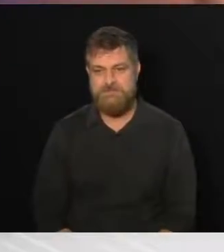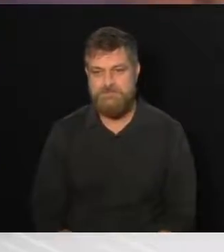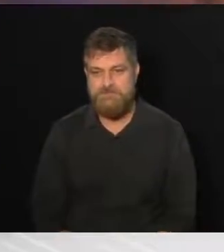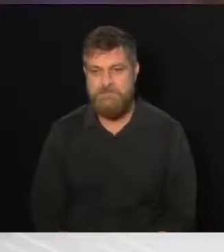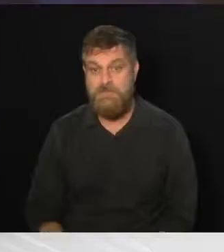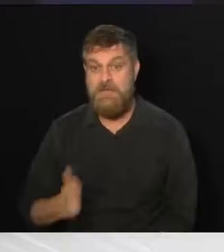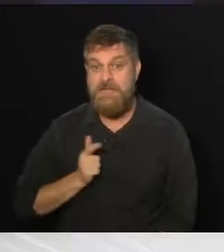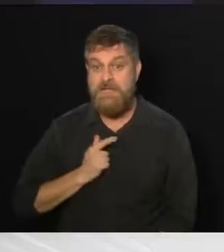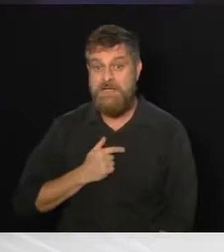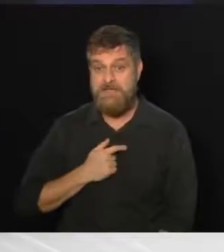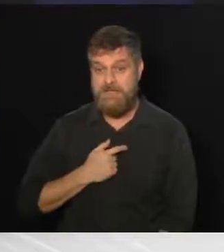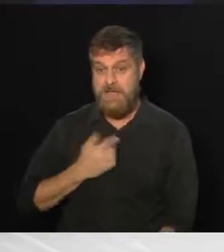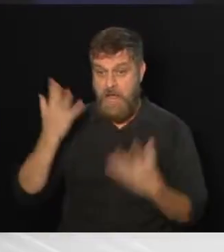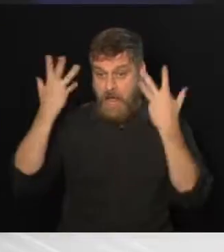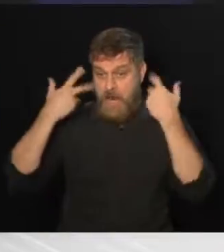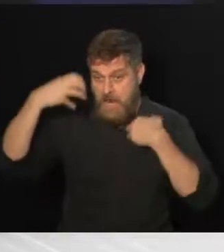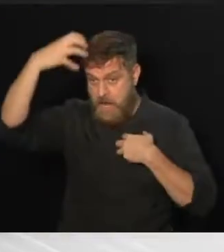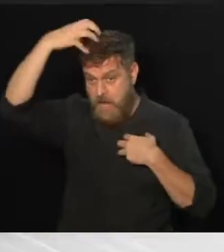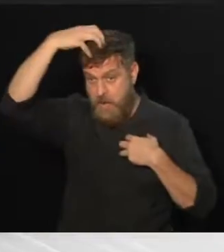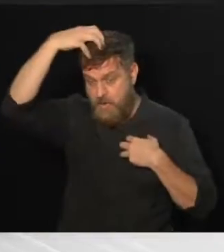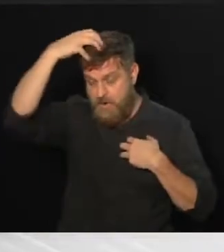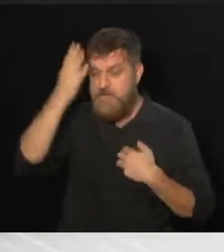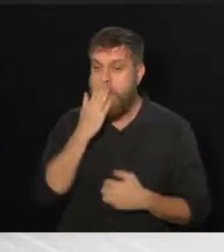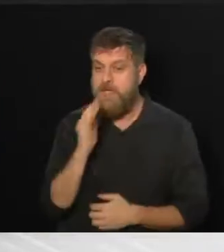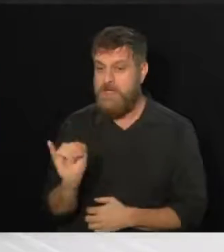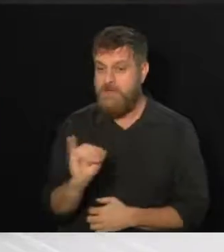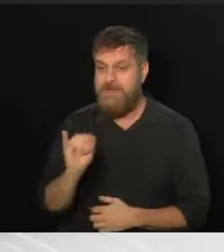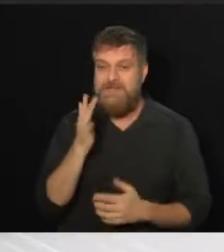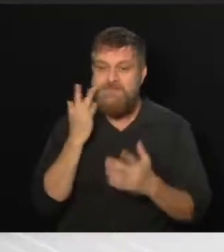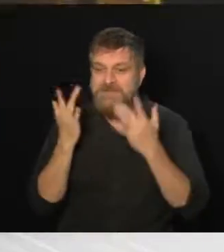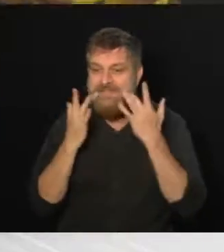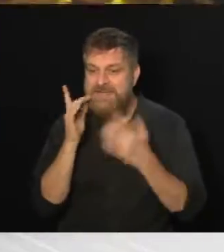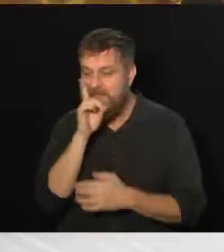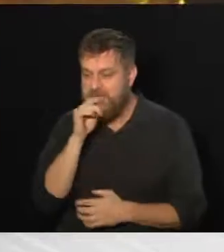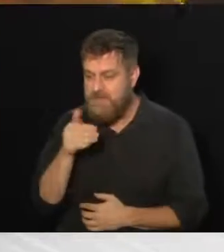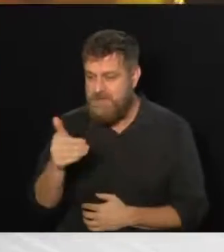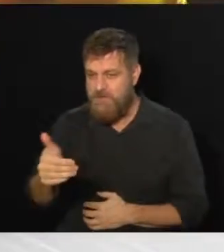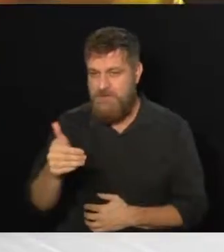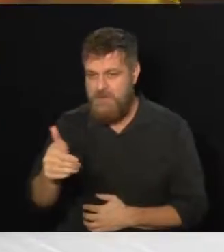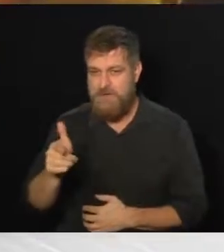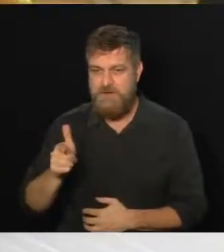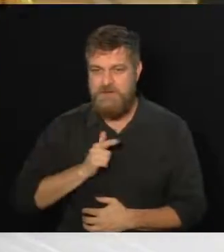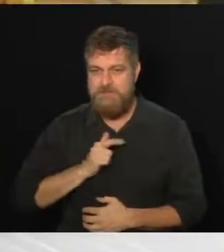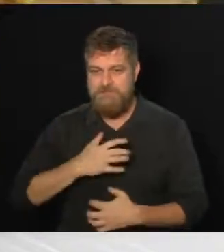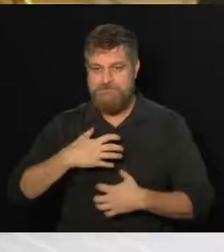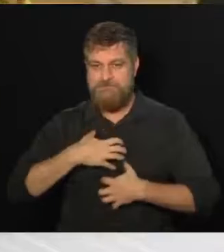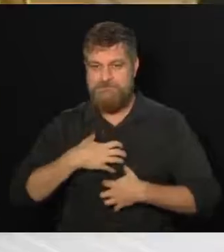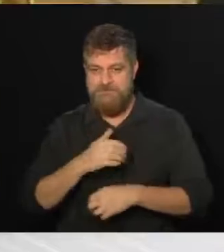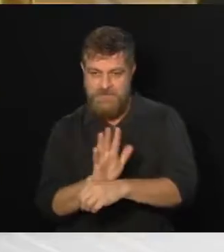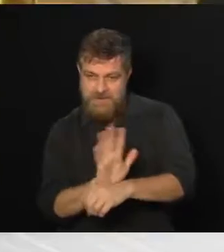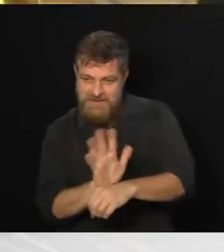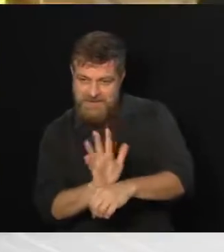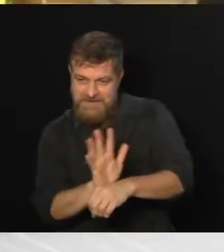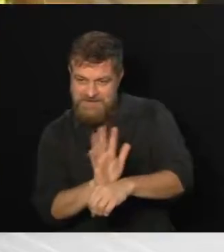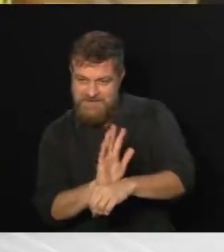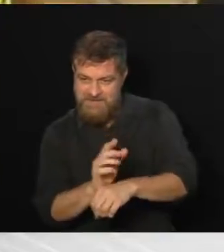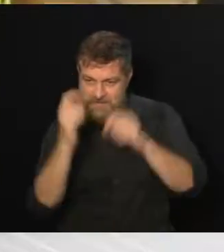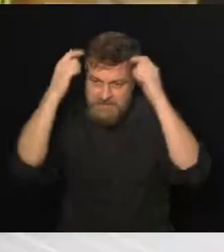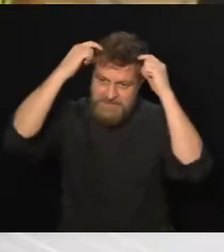Tem Rei Leão, o musical, no Teatro Iguatemi em Campinas, nesse domingo. A obra é inspirada no filme de animação da